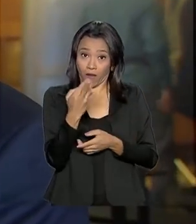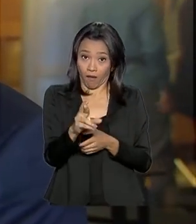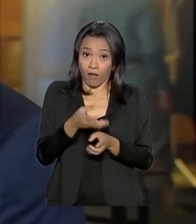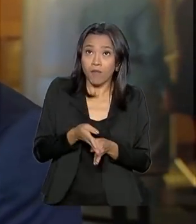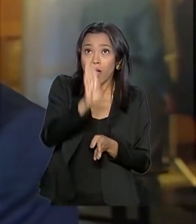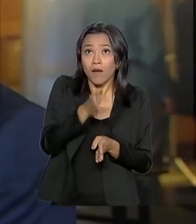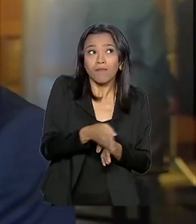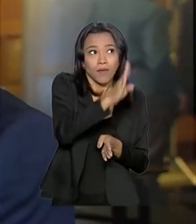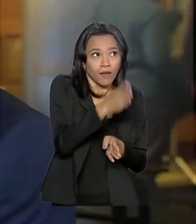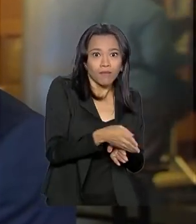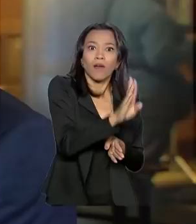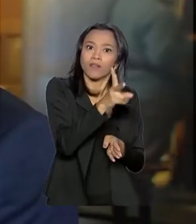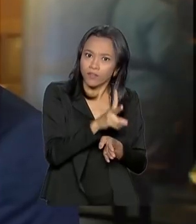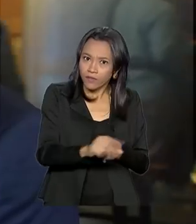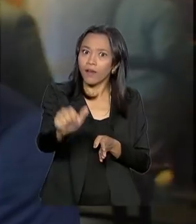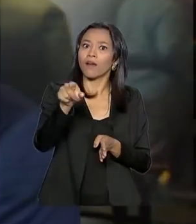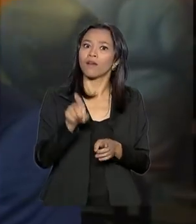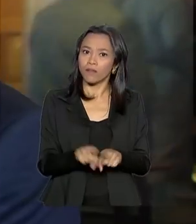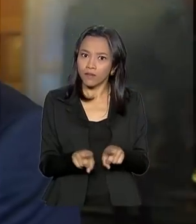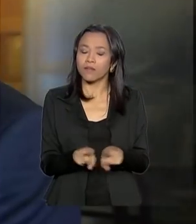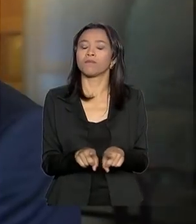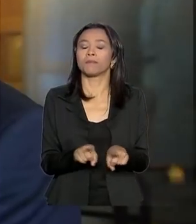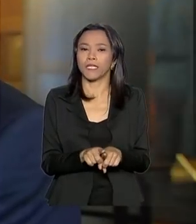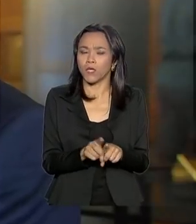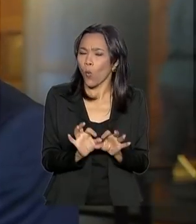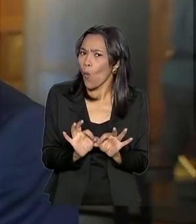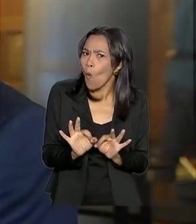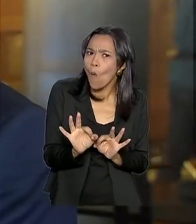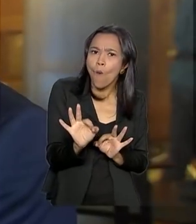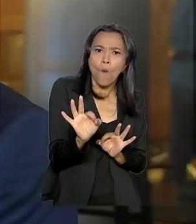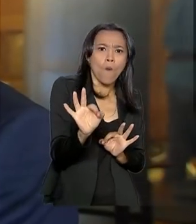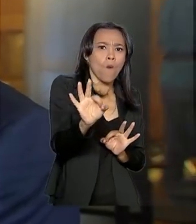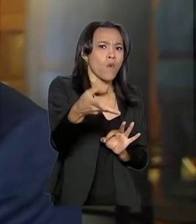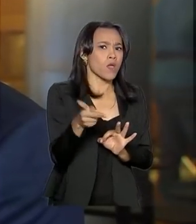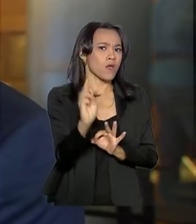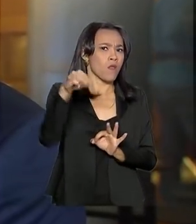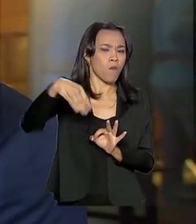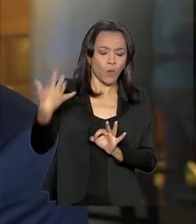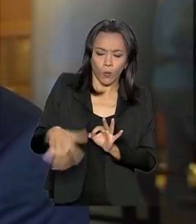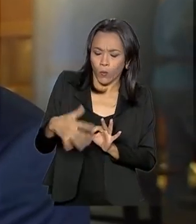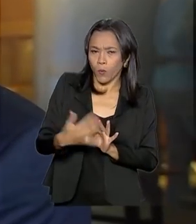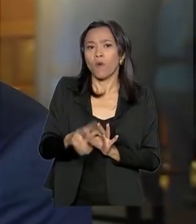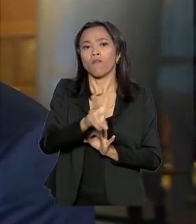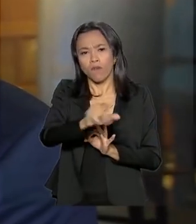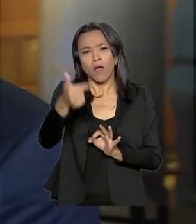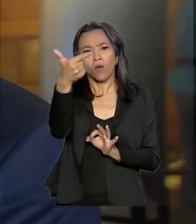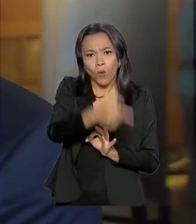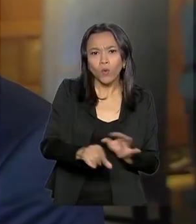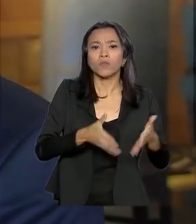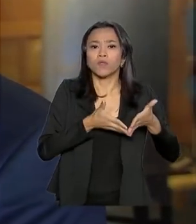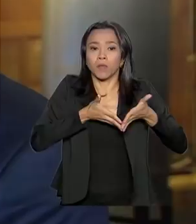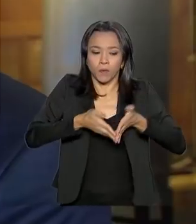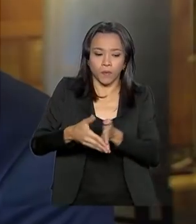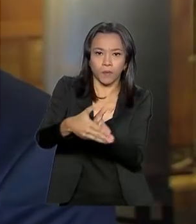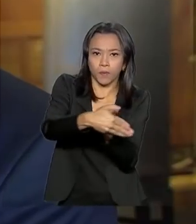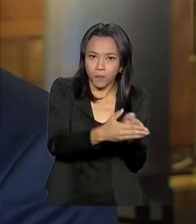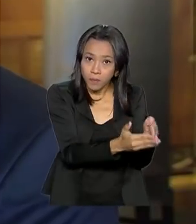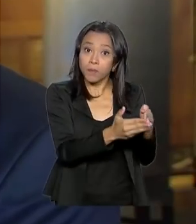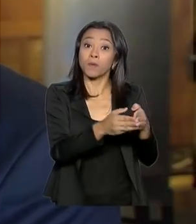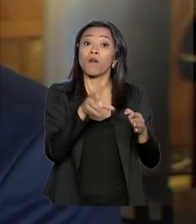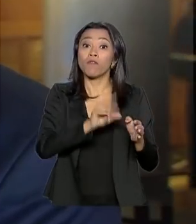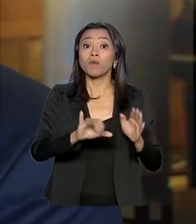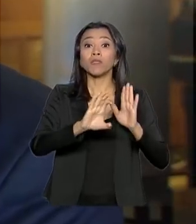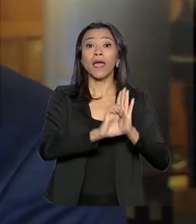bastante grande de novas rodovias, muitos quilômetros, né, sendo concedidos. Mais arrendamentos portuários, começando com publicações de